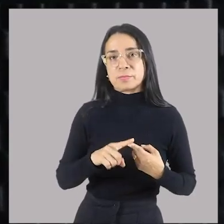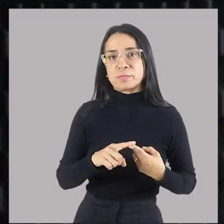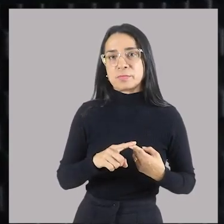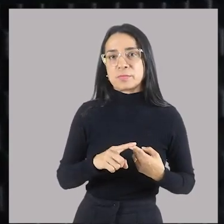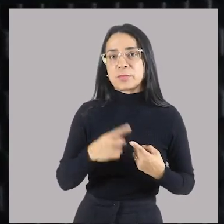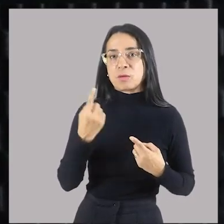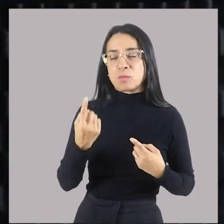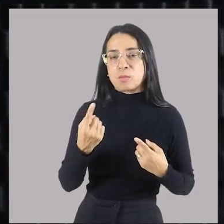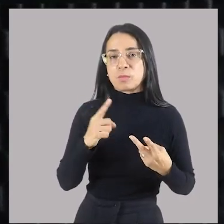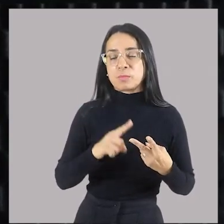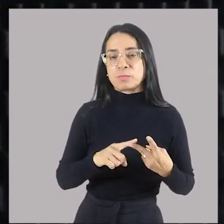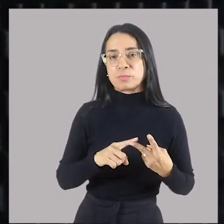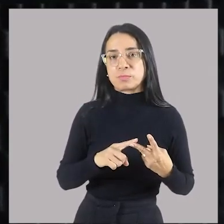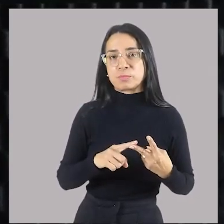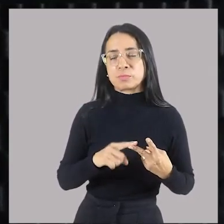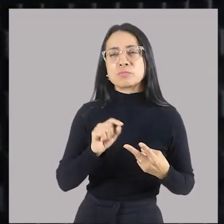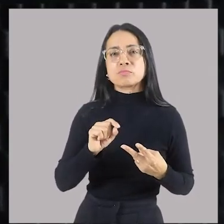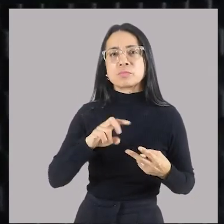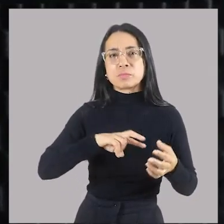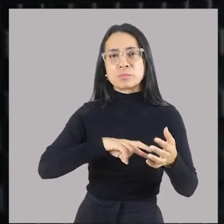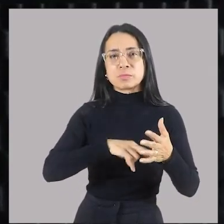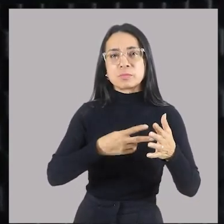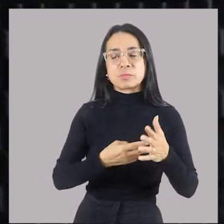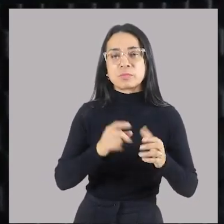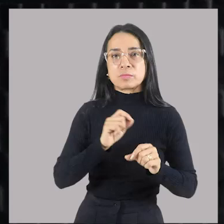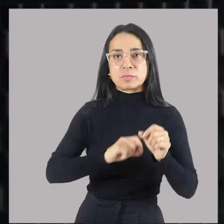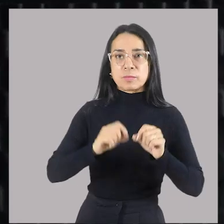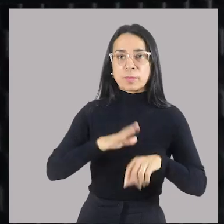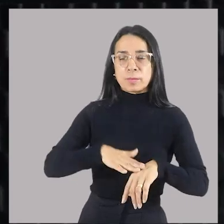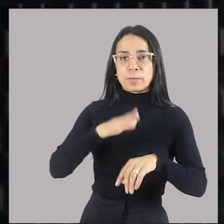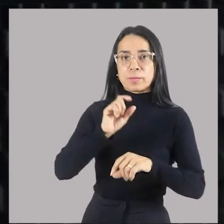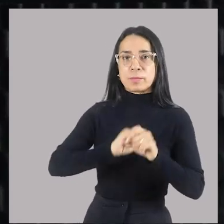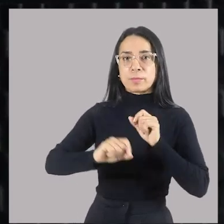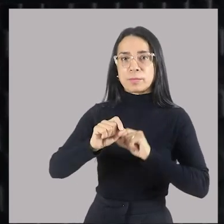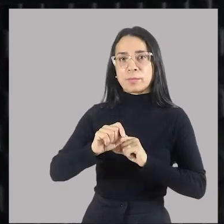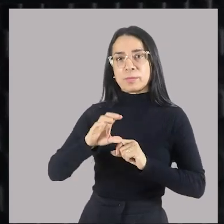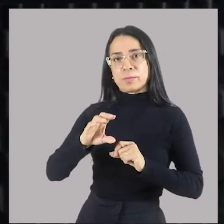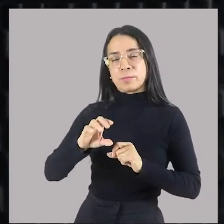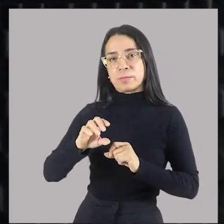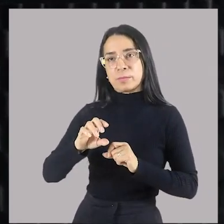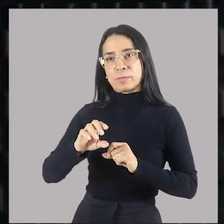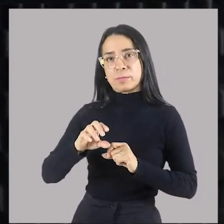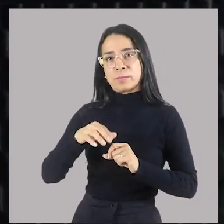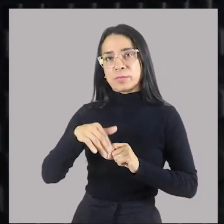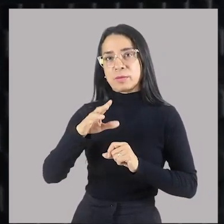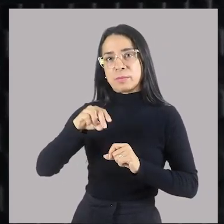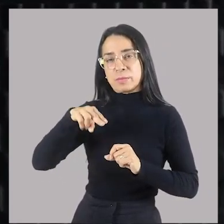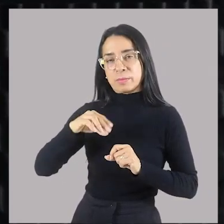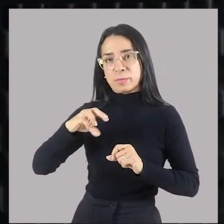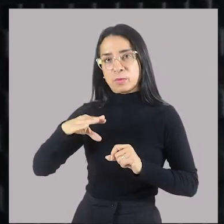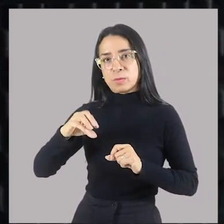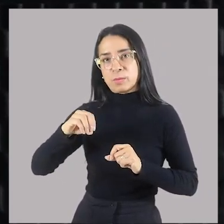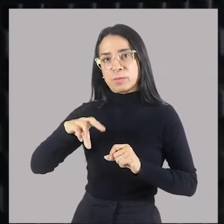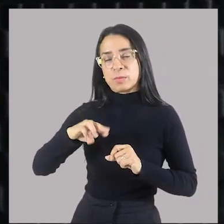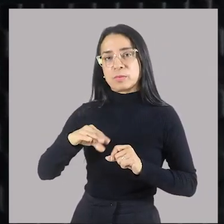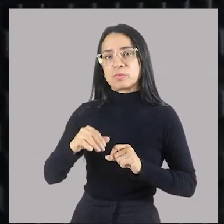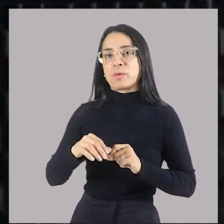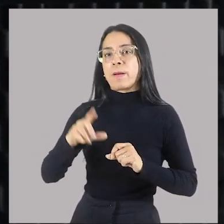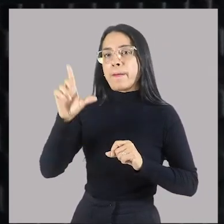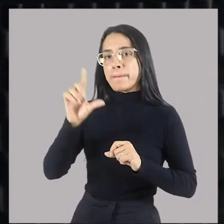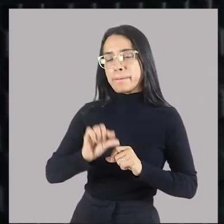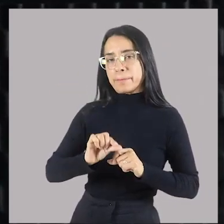1, essa fibra ela é mais oxidativa, ela tem mais mitocôndrias, tem menos força,